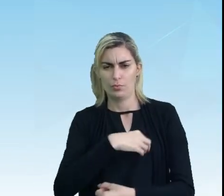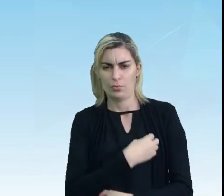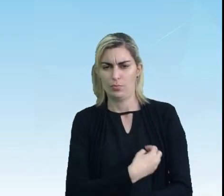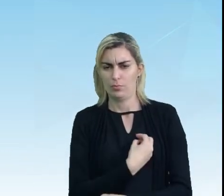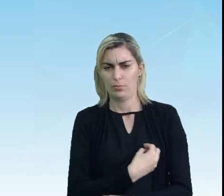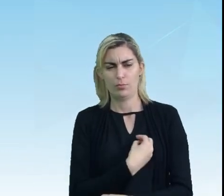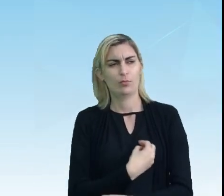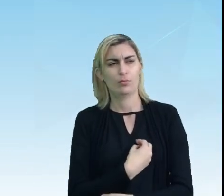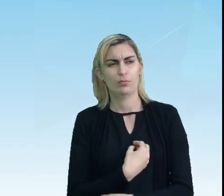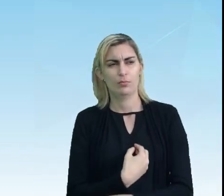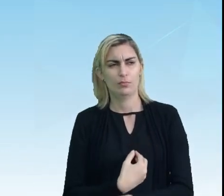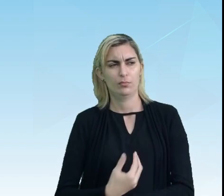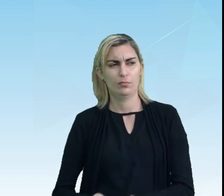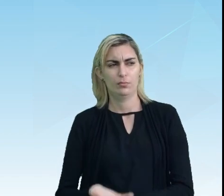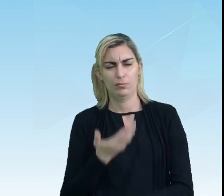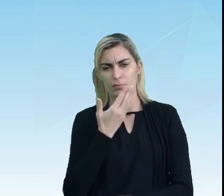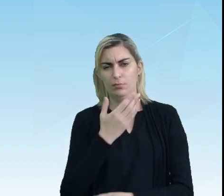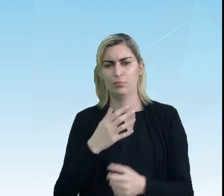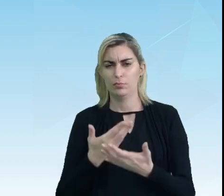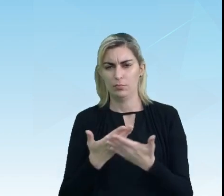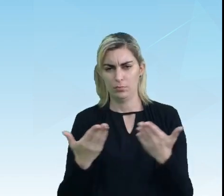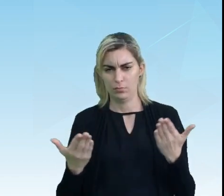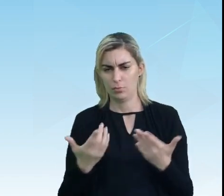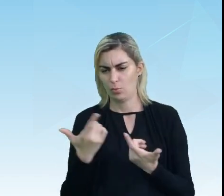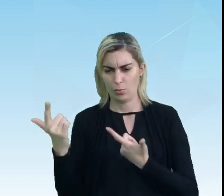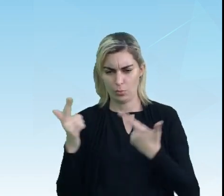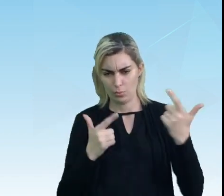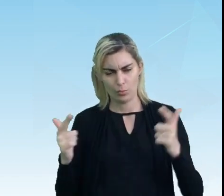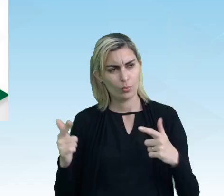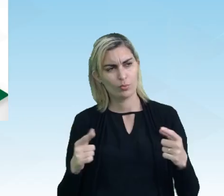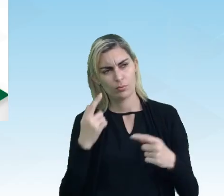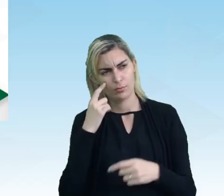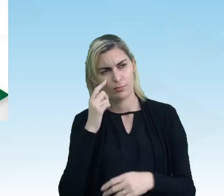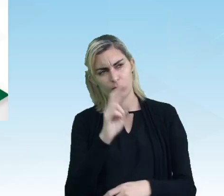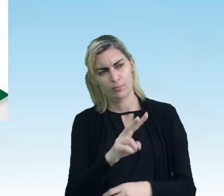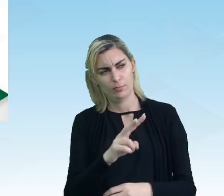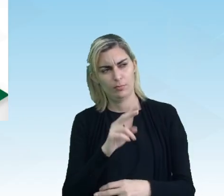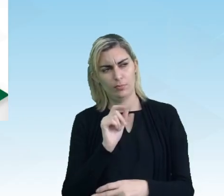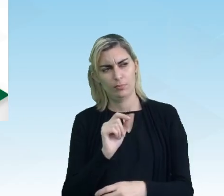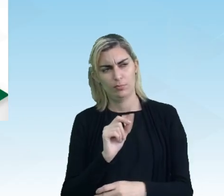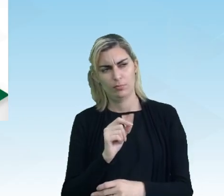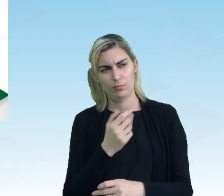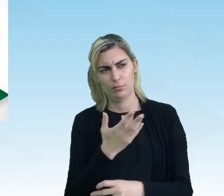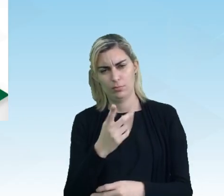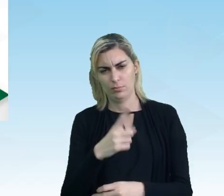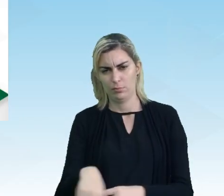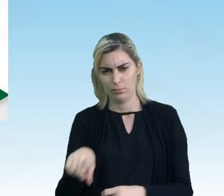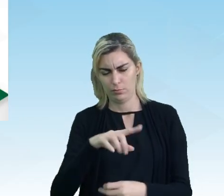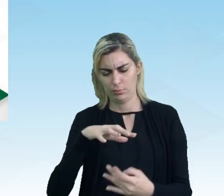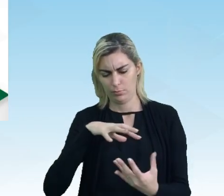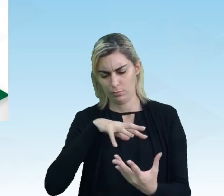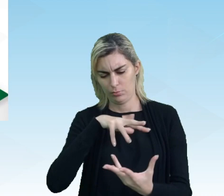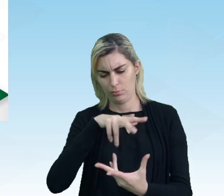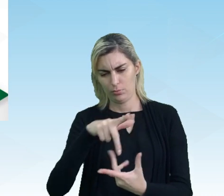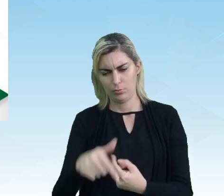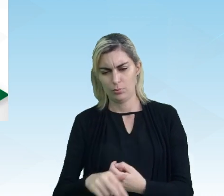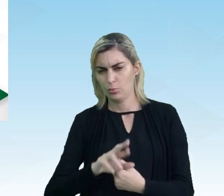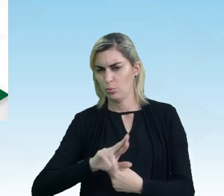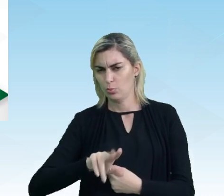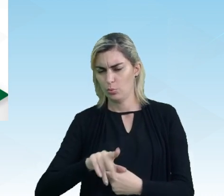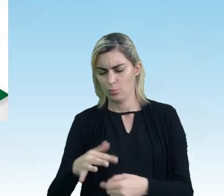tá? E com isso, outra leitura imagética que seria o quê? O nosso planetinha não